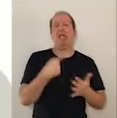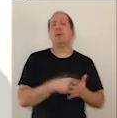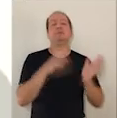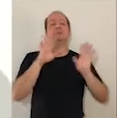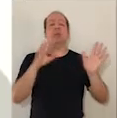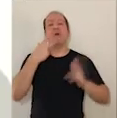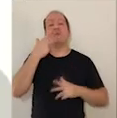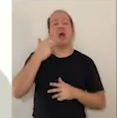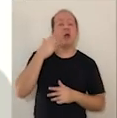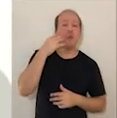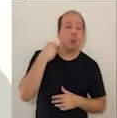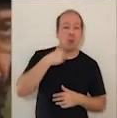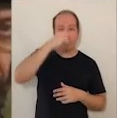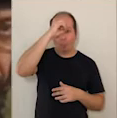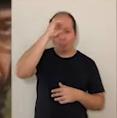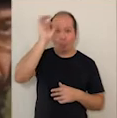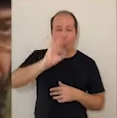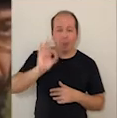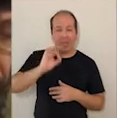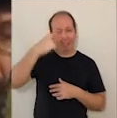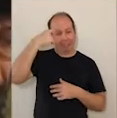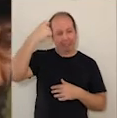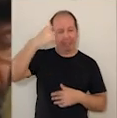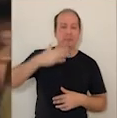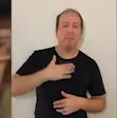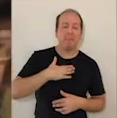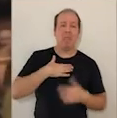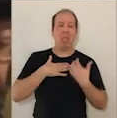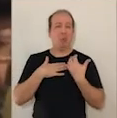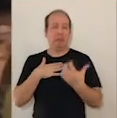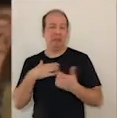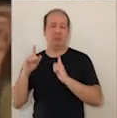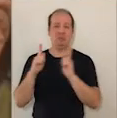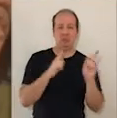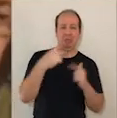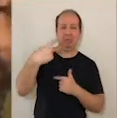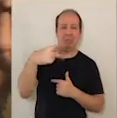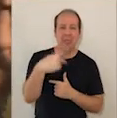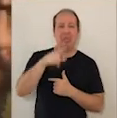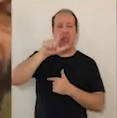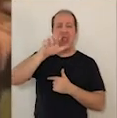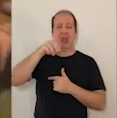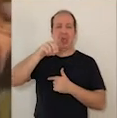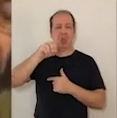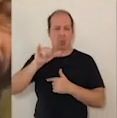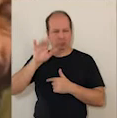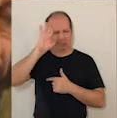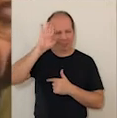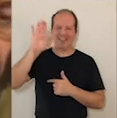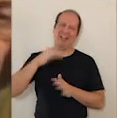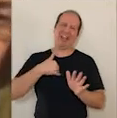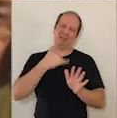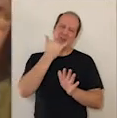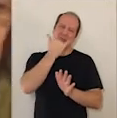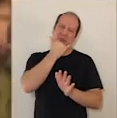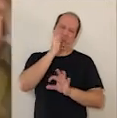não sabia de nada e que a ideia foi minha, que eu queria me divertir às custas de Leone. Todo mundo sabe que eu sou mesmo um